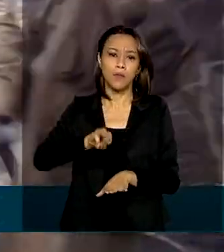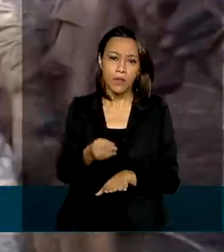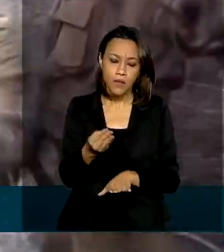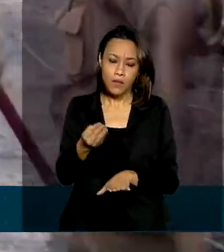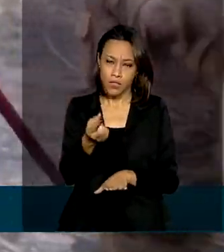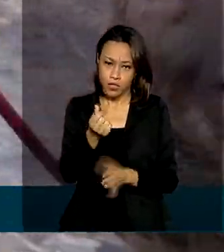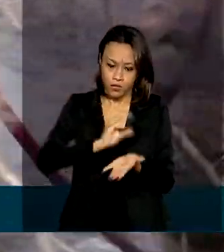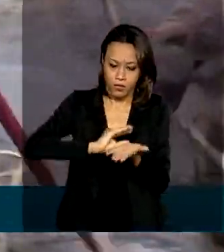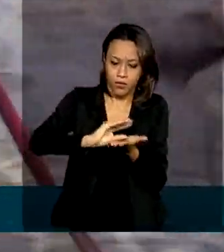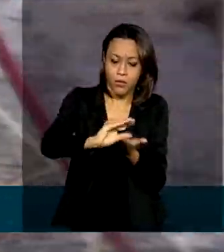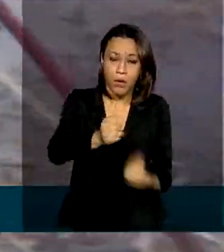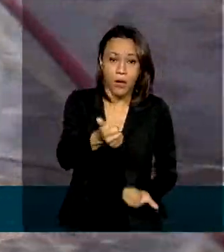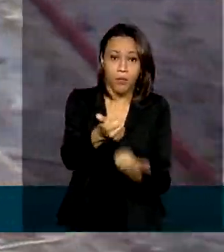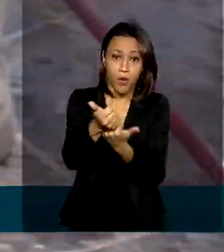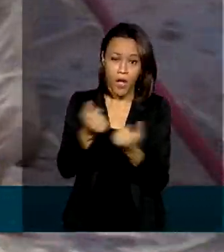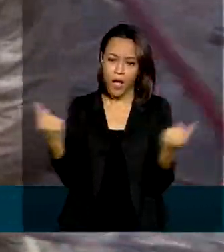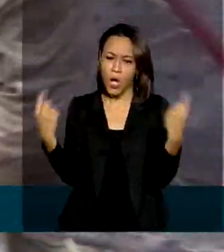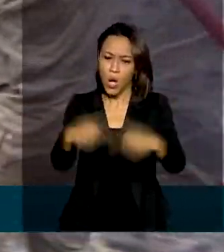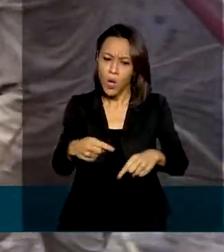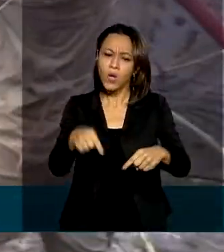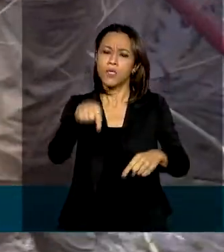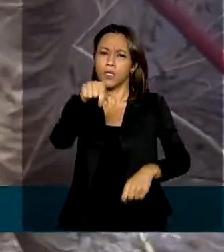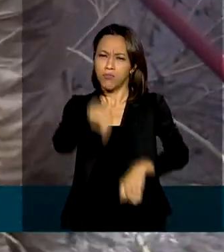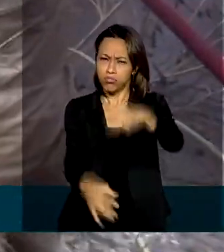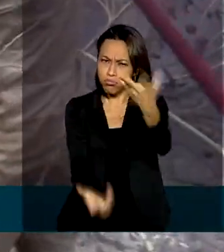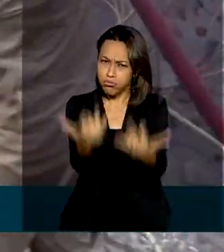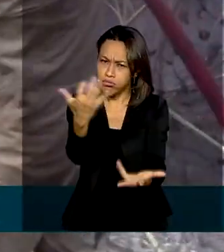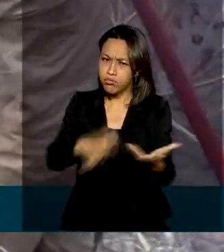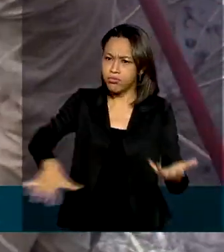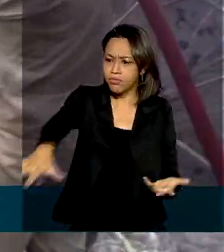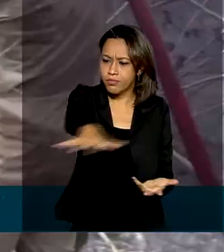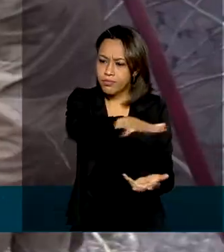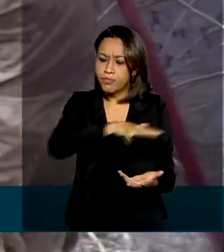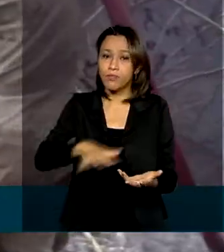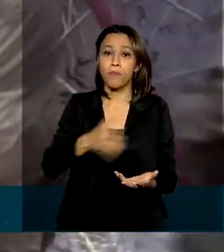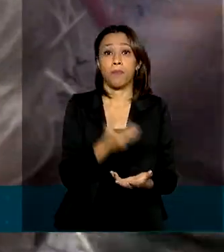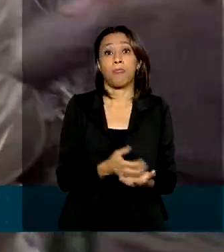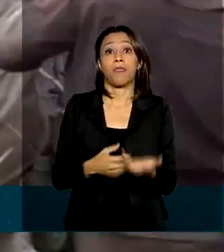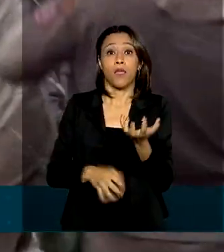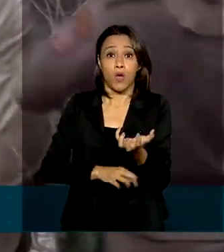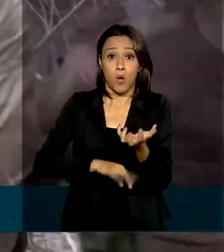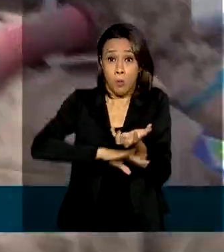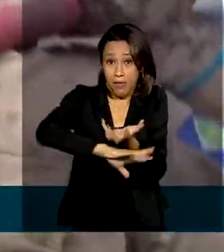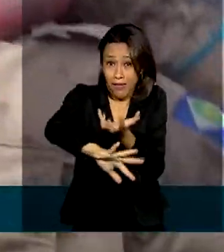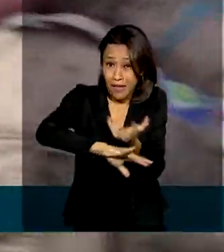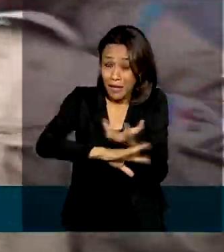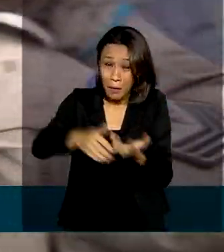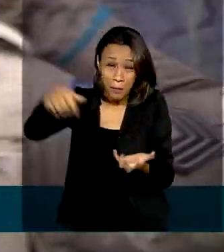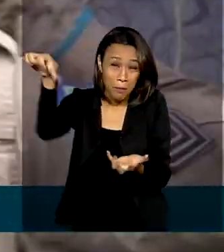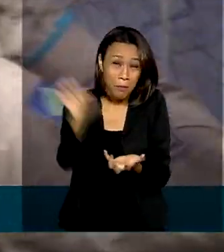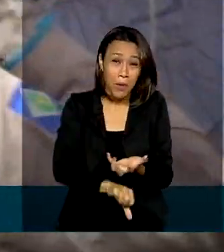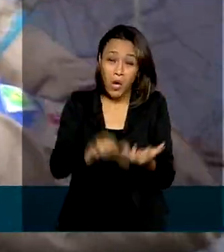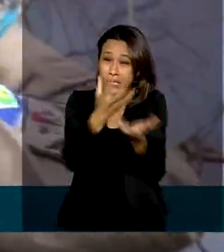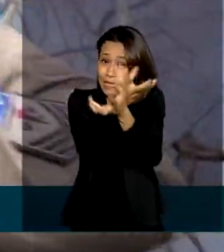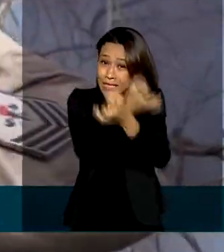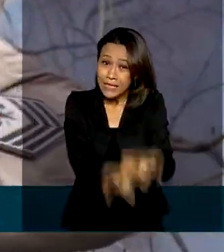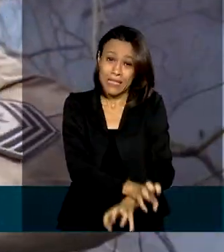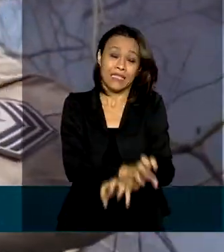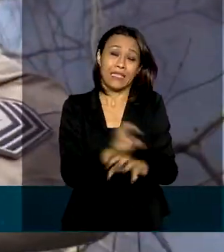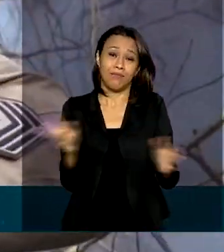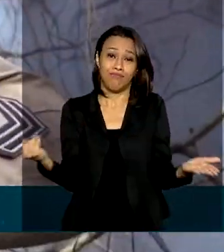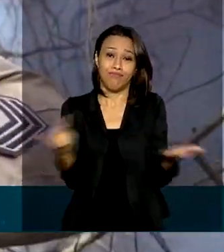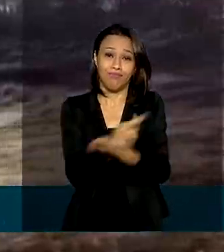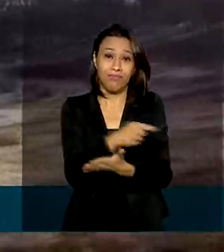para investimentos em ações de combate ao fogo na região do Pantanal de Mato Grosso enfrenta uma das piores secas da história